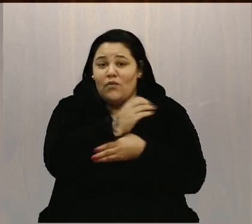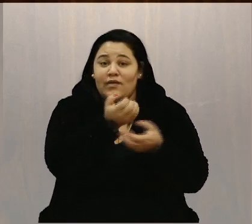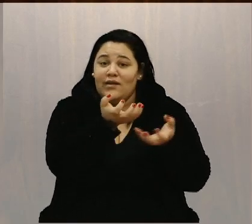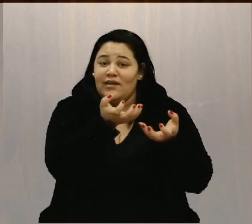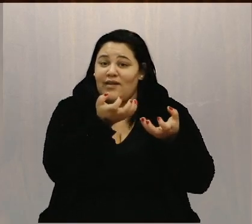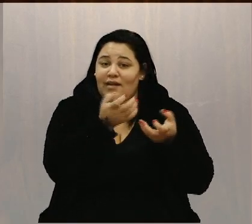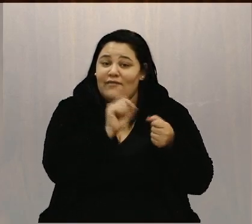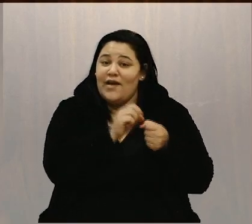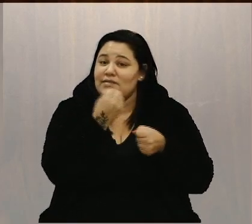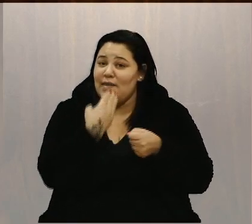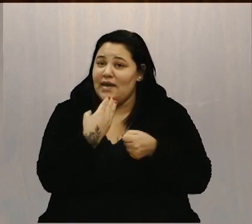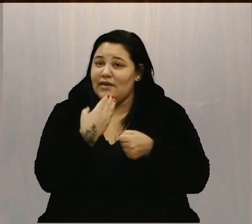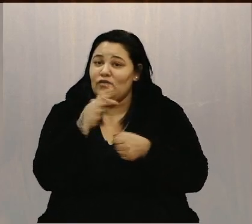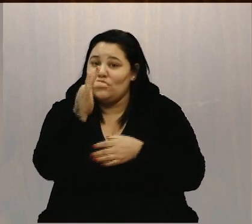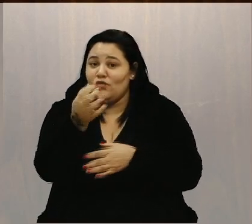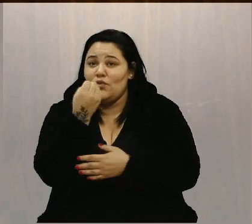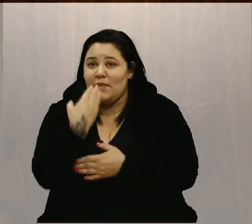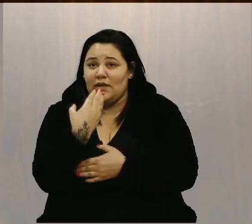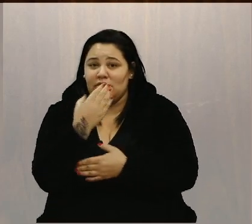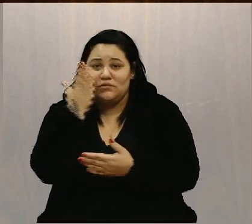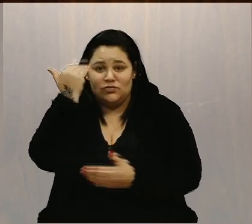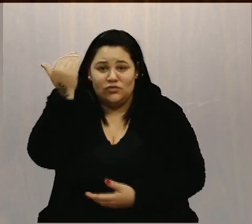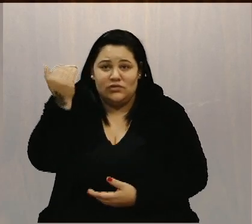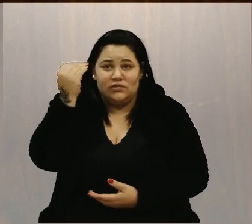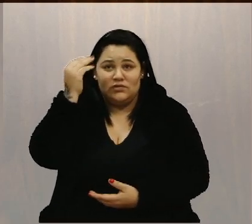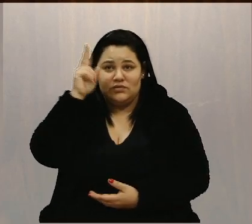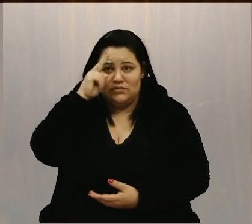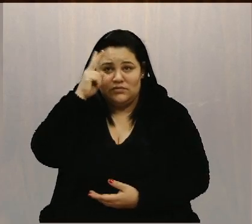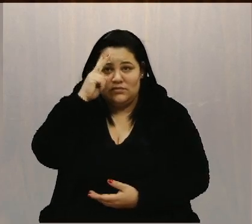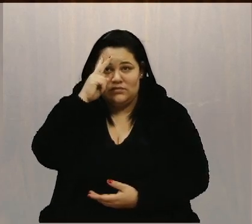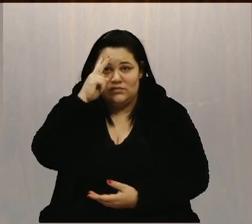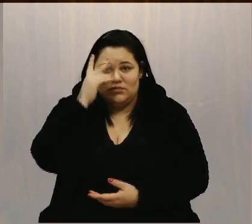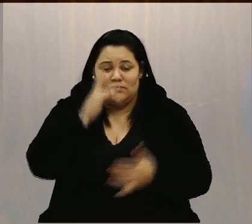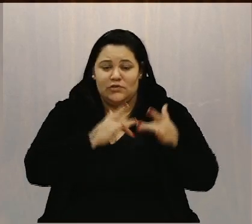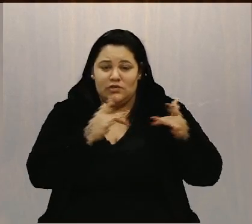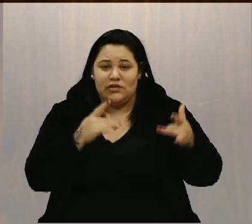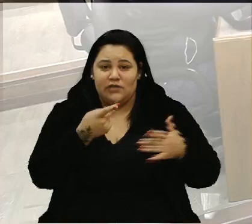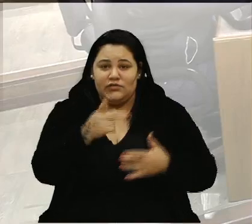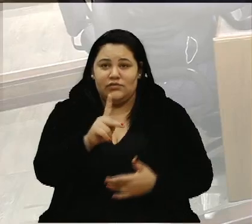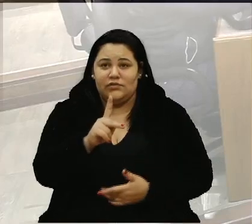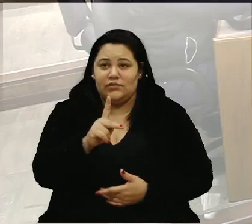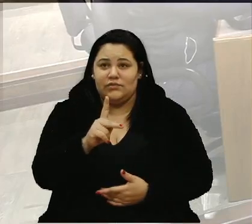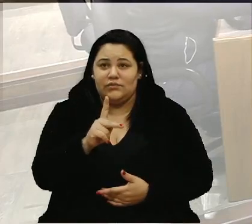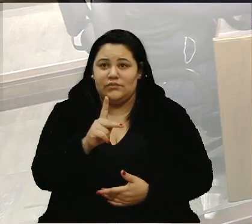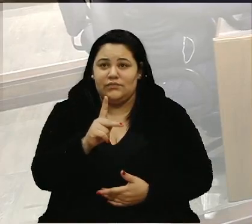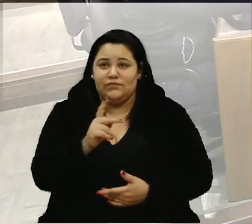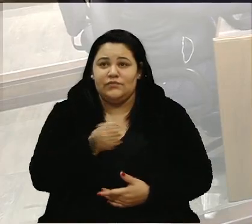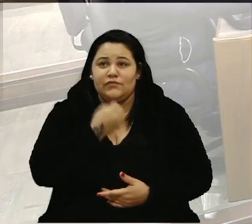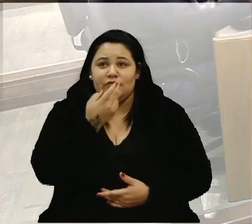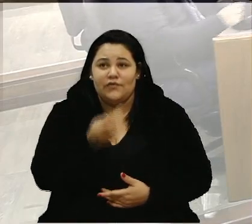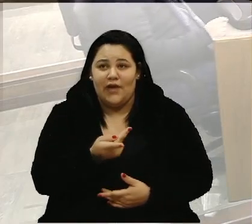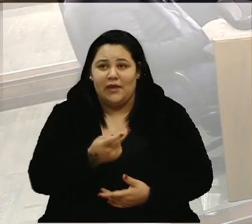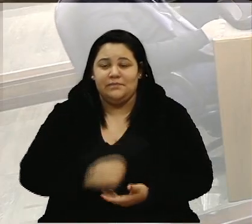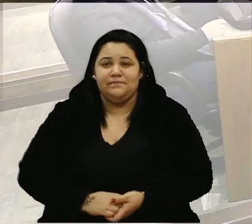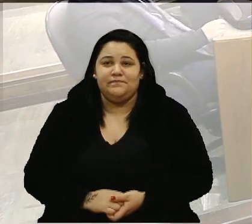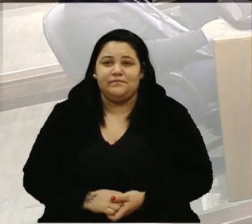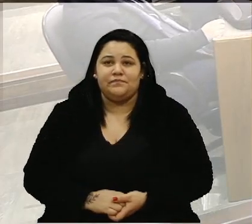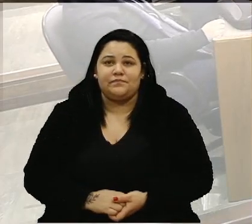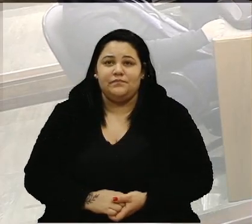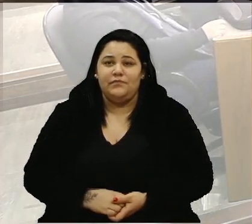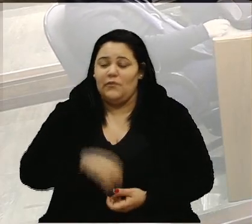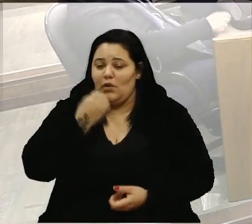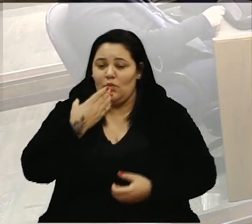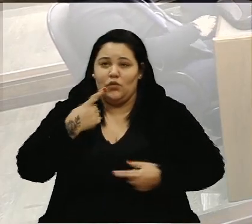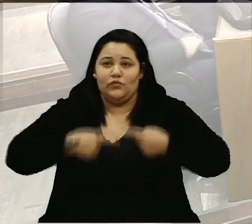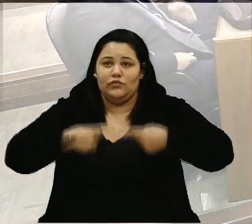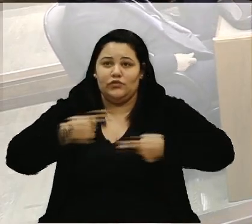Sucesso ao senhor, vereador Velocino. E minha solidariedade ao seu desabafo. Vamos lá, gente. Acho que é isso. Vamos discutir a